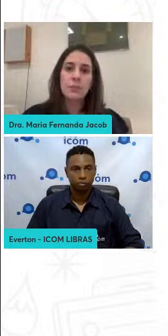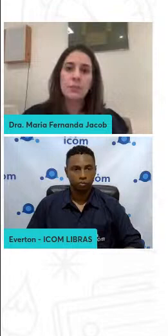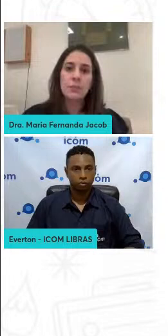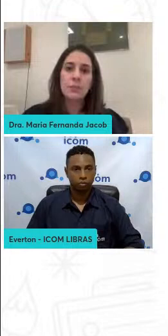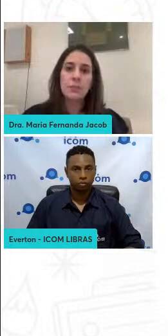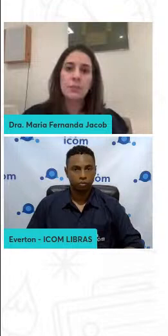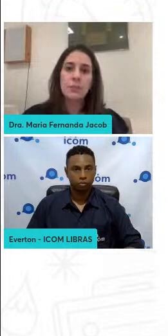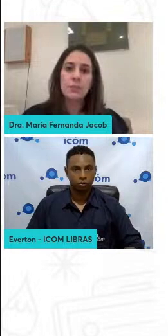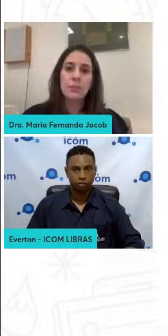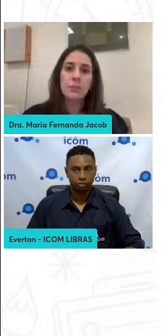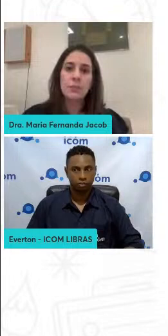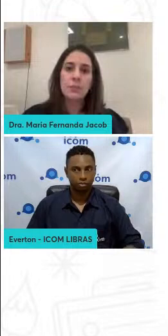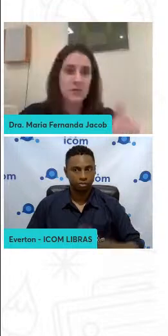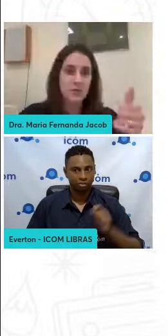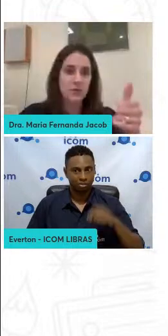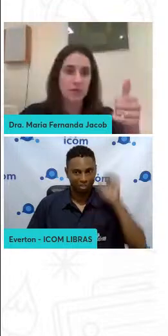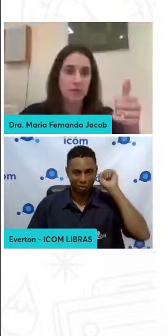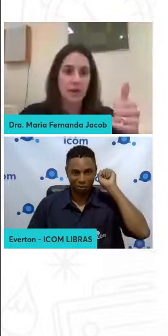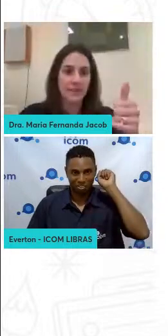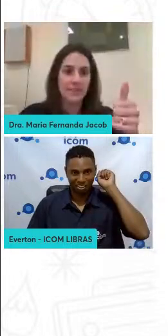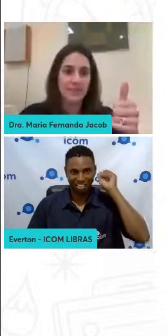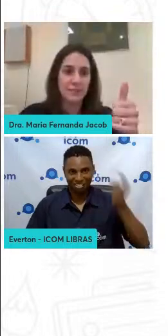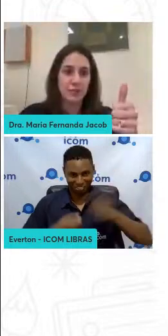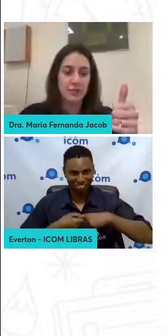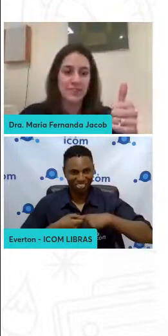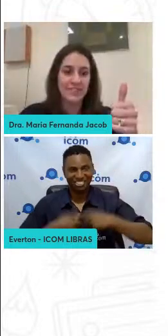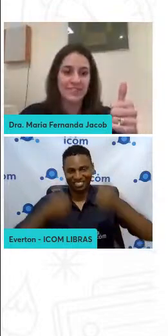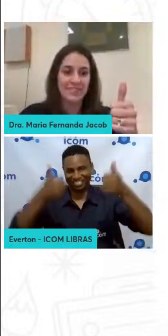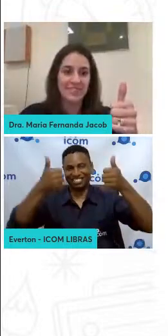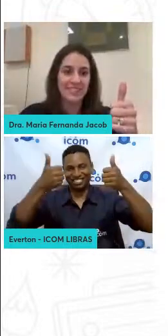Vocês estão me escutando agora? Voltou ou não?